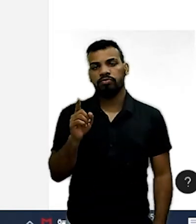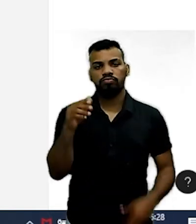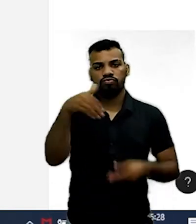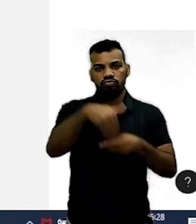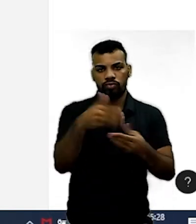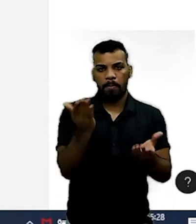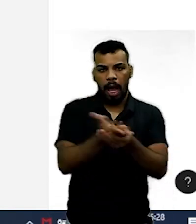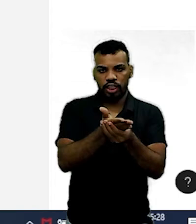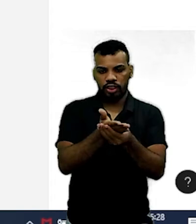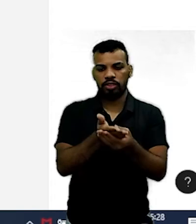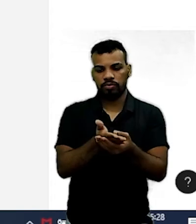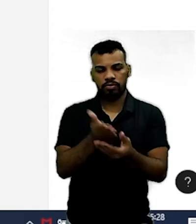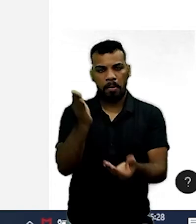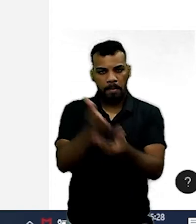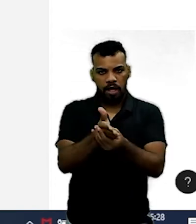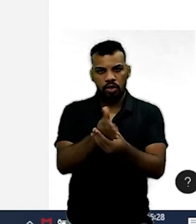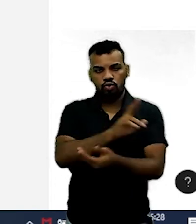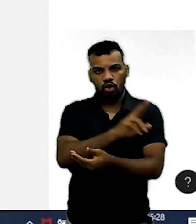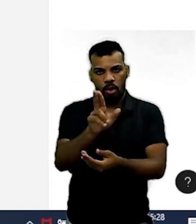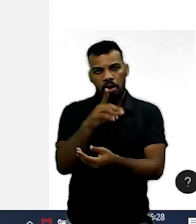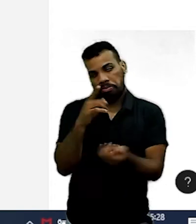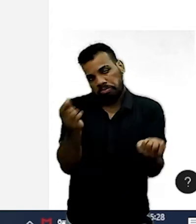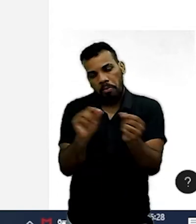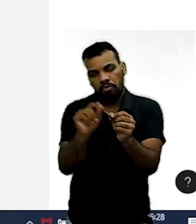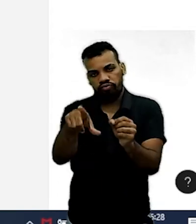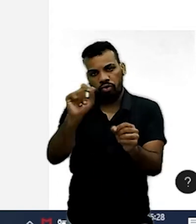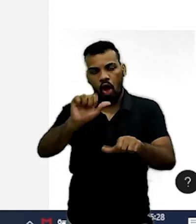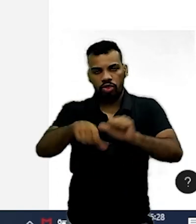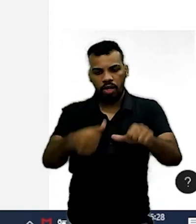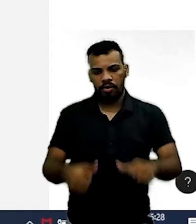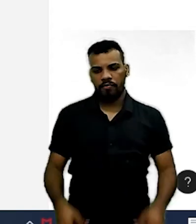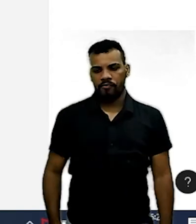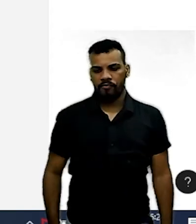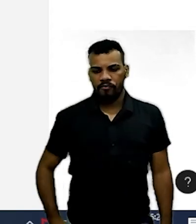cliques, posso alterar.